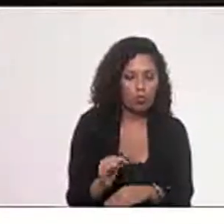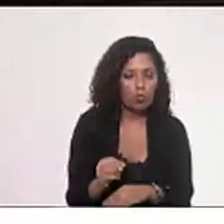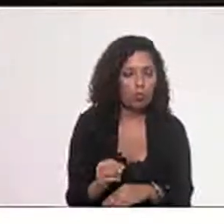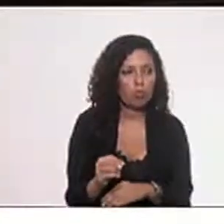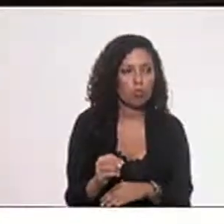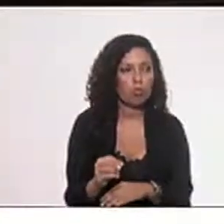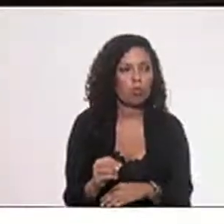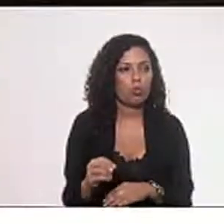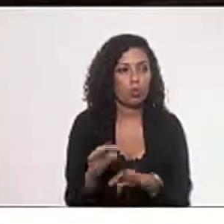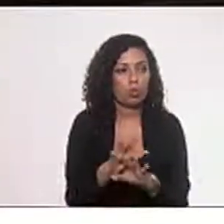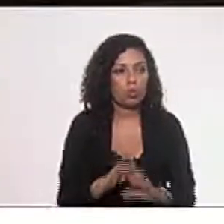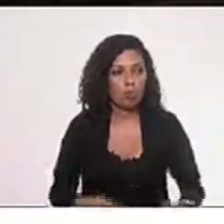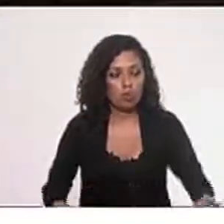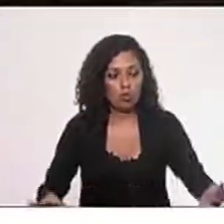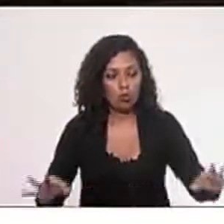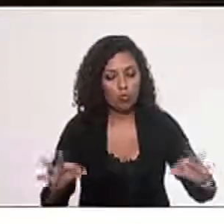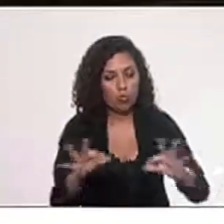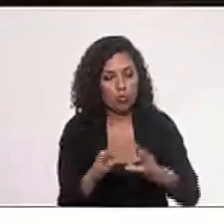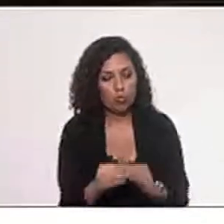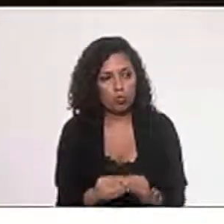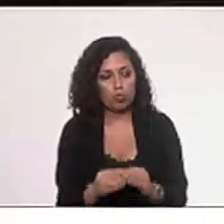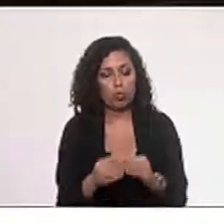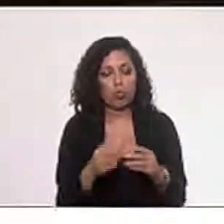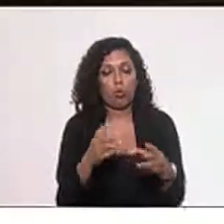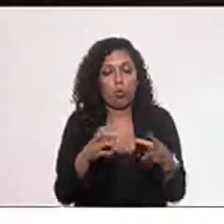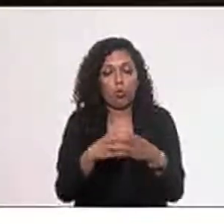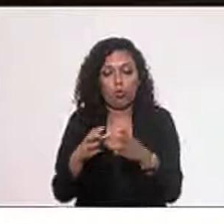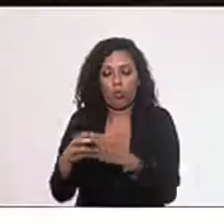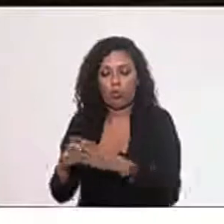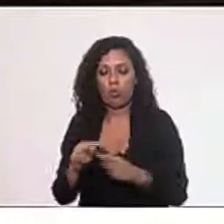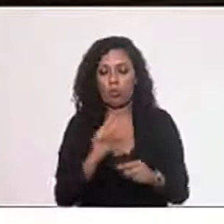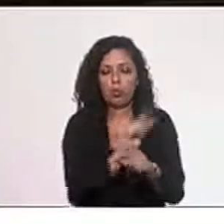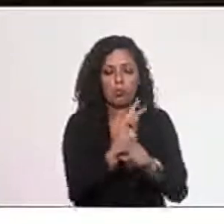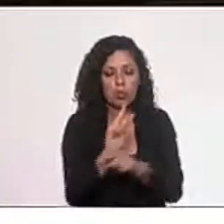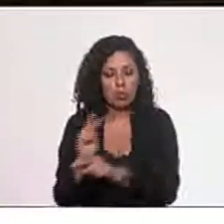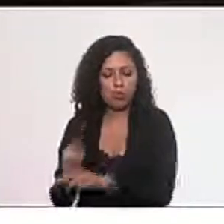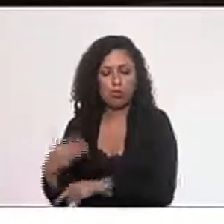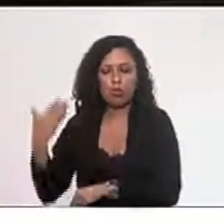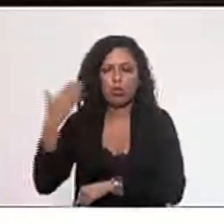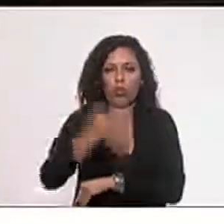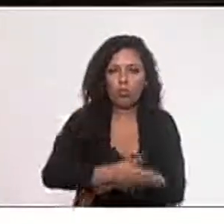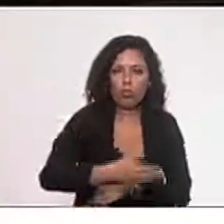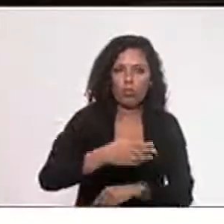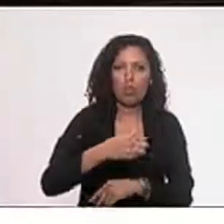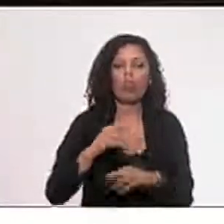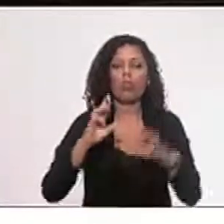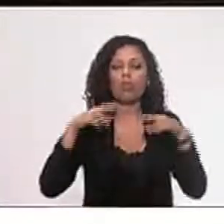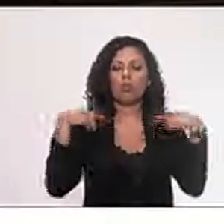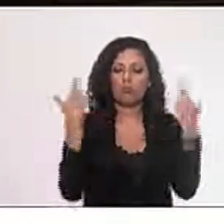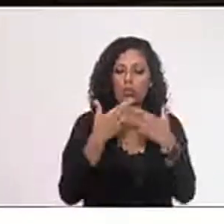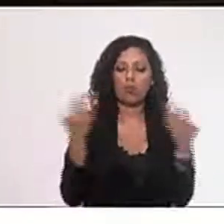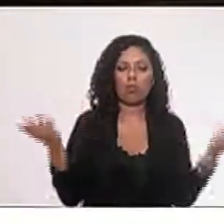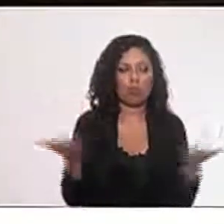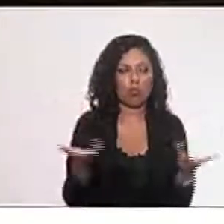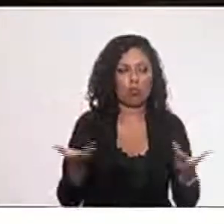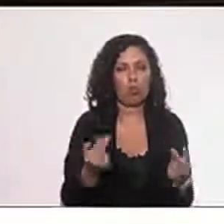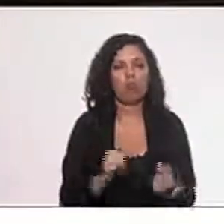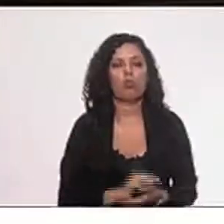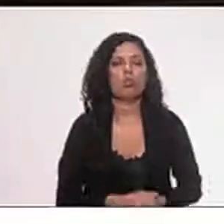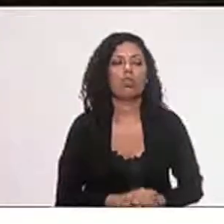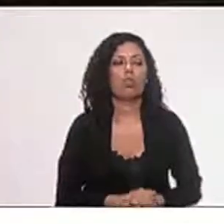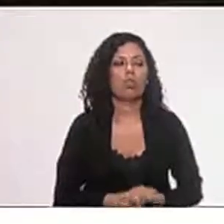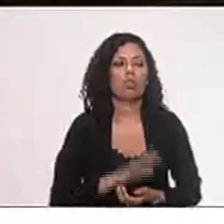as instituições mais representativas expressivas da ciência brasileira ora